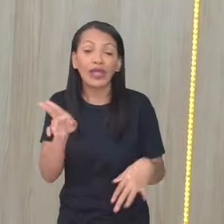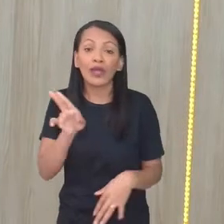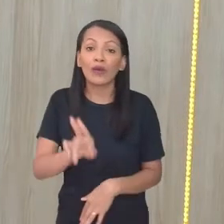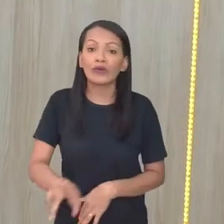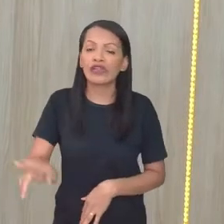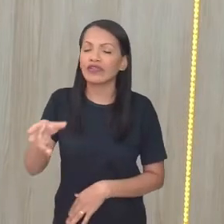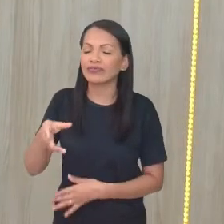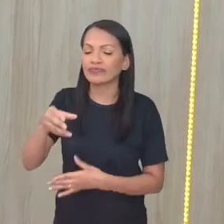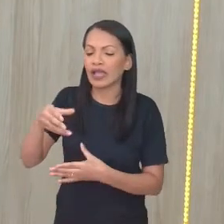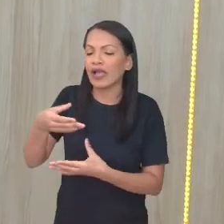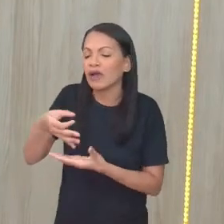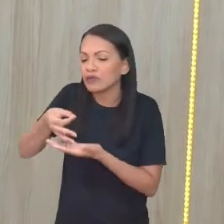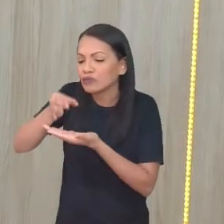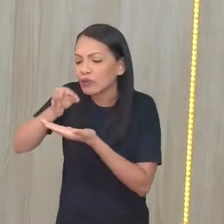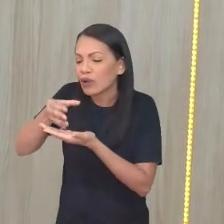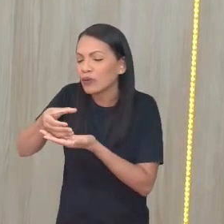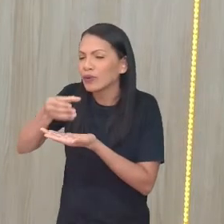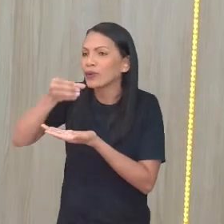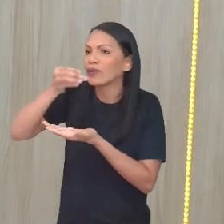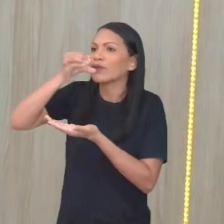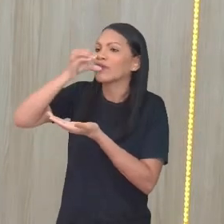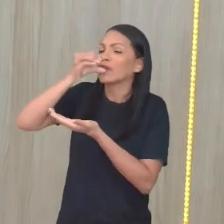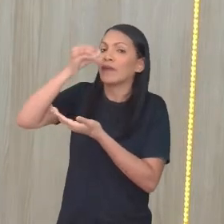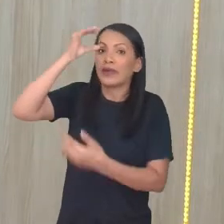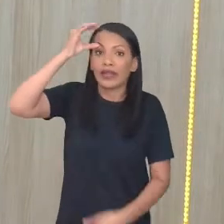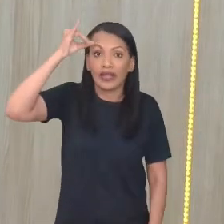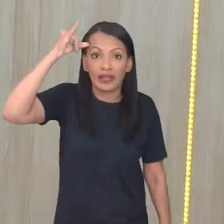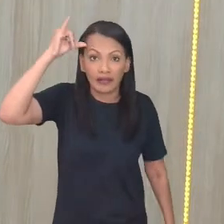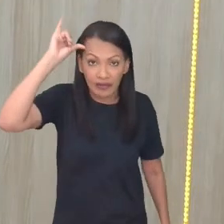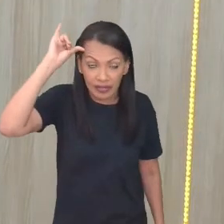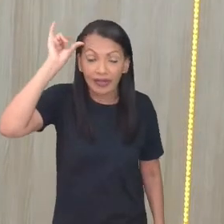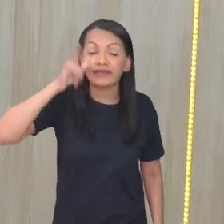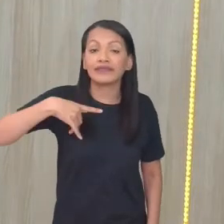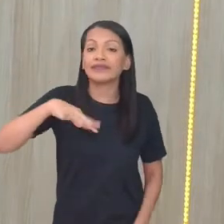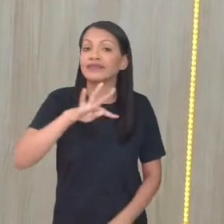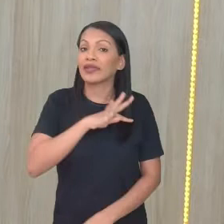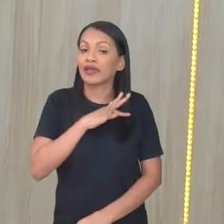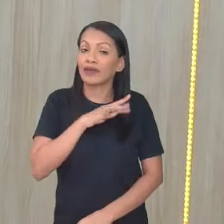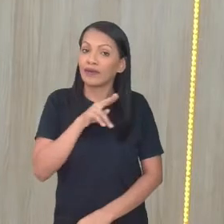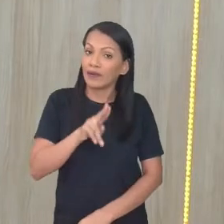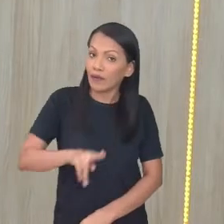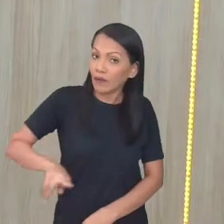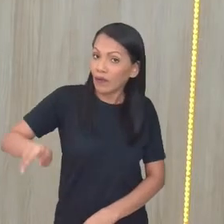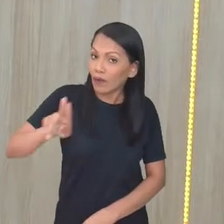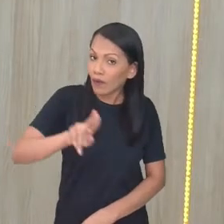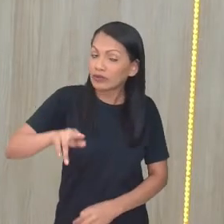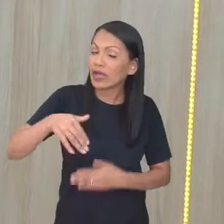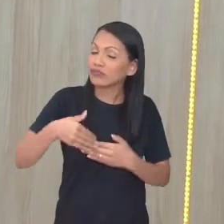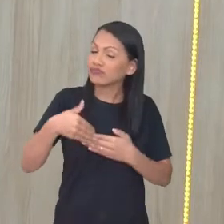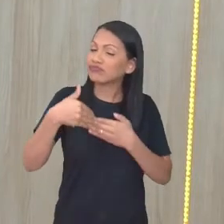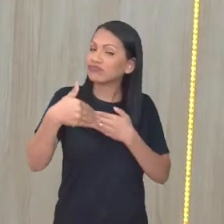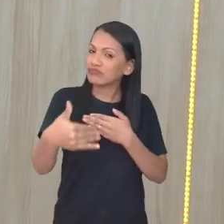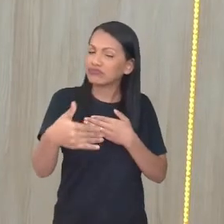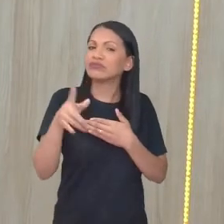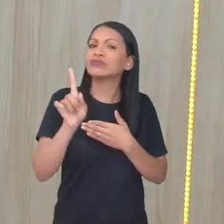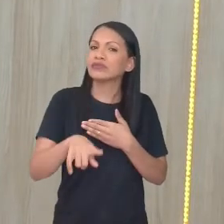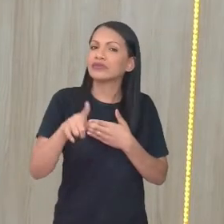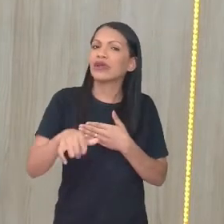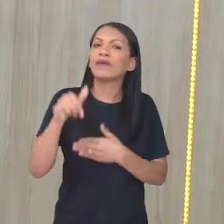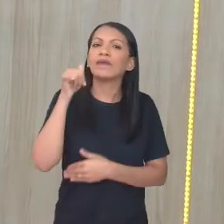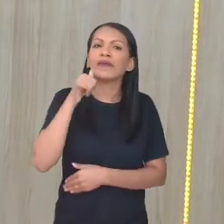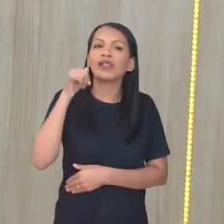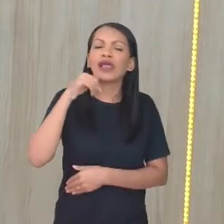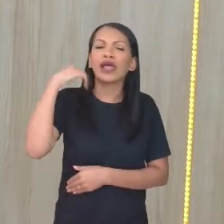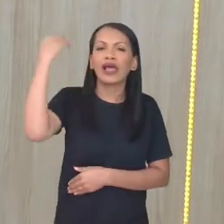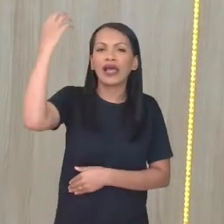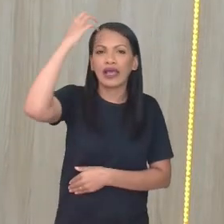cânhamo para evitar ali cólicas menstruais. Essa técnica, inclusive, foi utilizada bem mais na frente, né, pela rainha Vitória